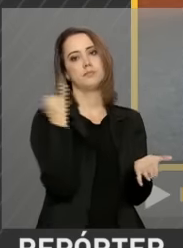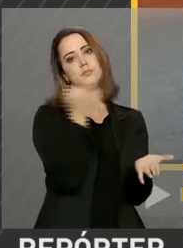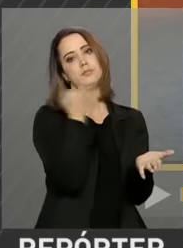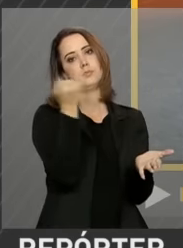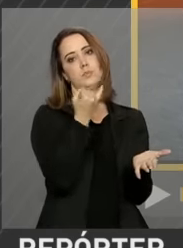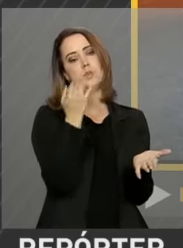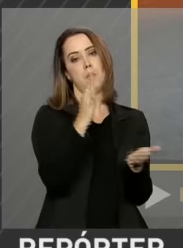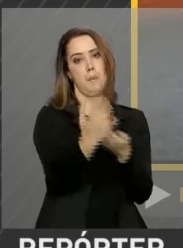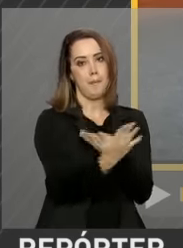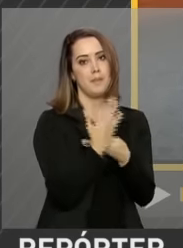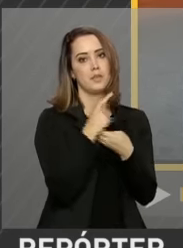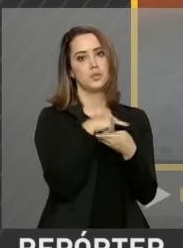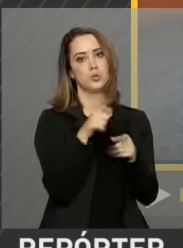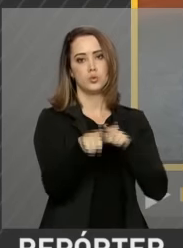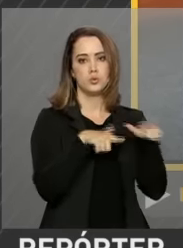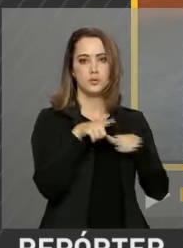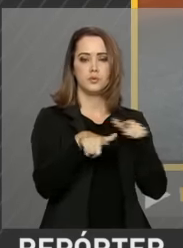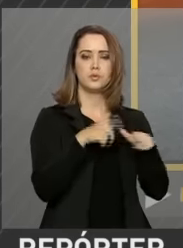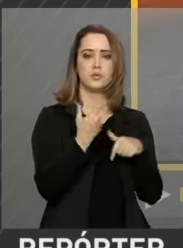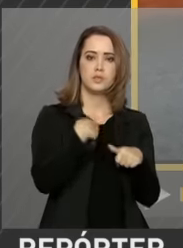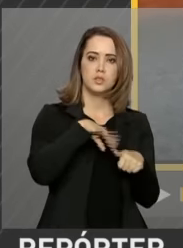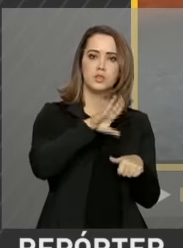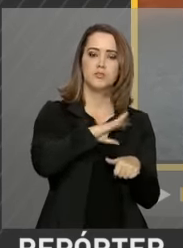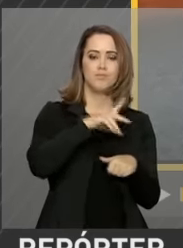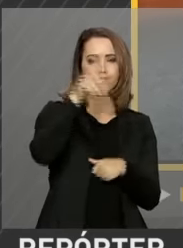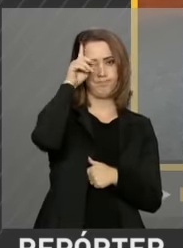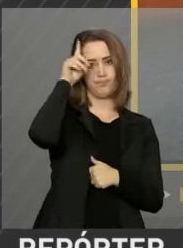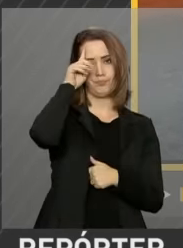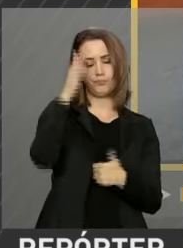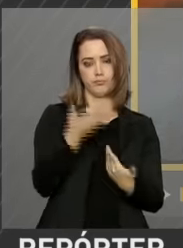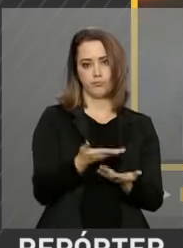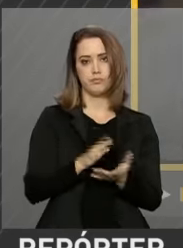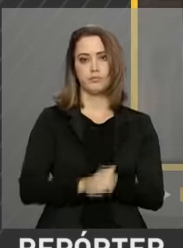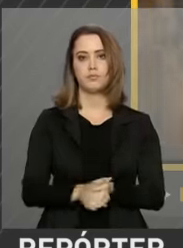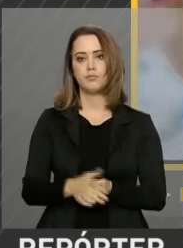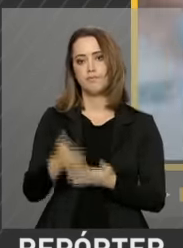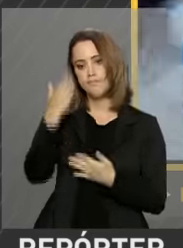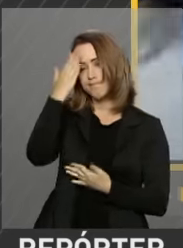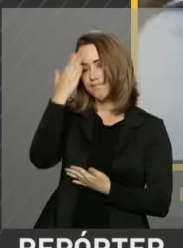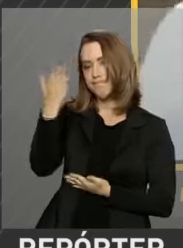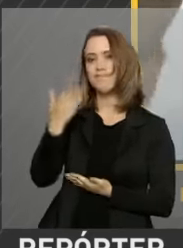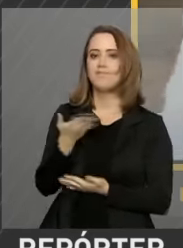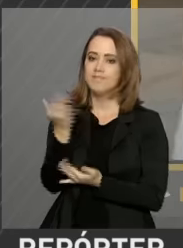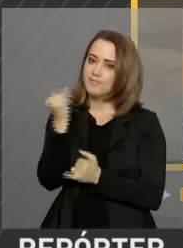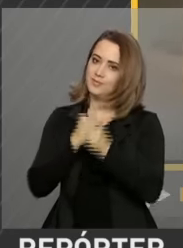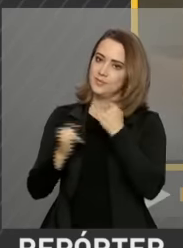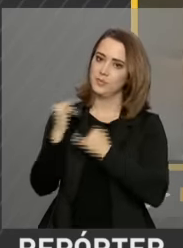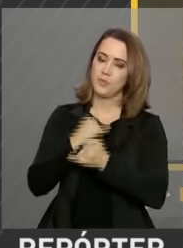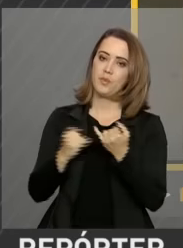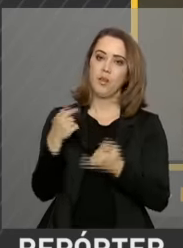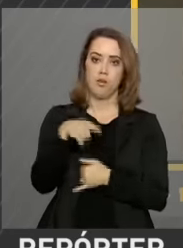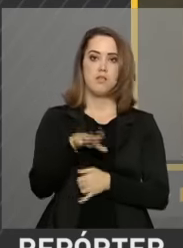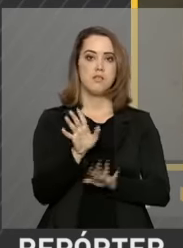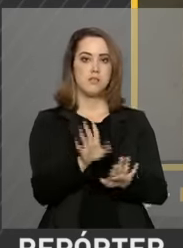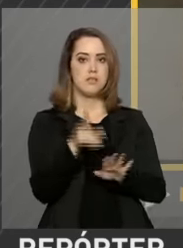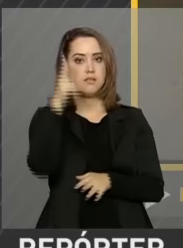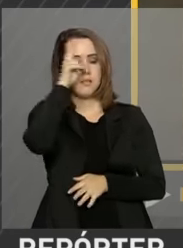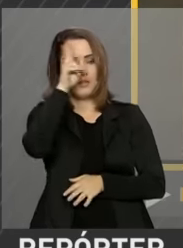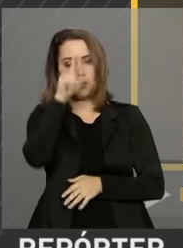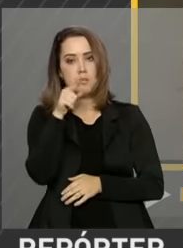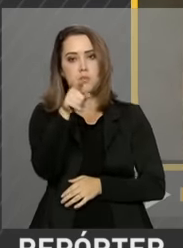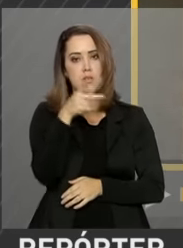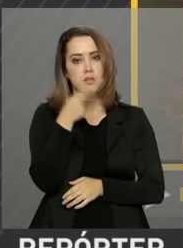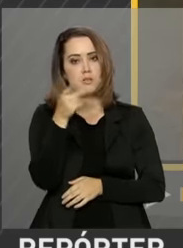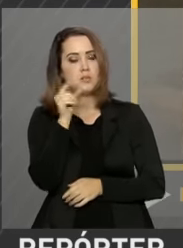complementar o trabalho do nosso dia obrigada Mauro pelas informações Lembrando que os gestores das